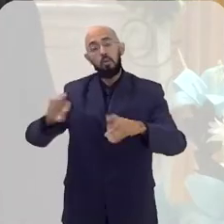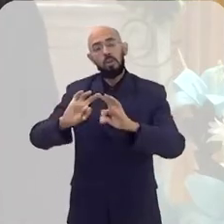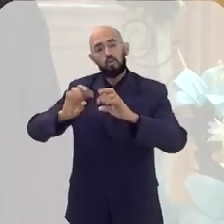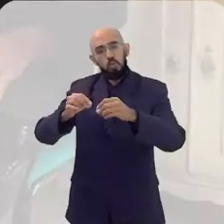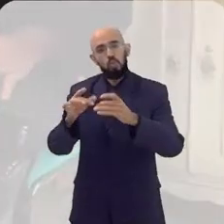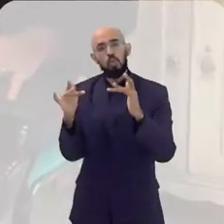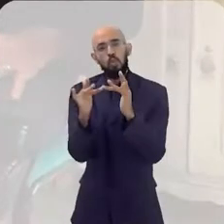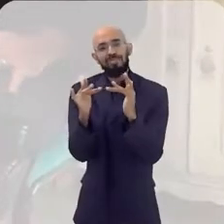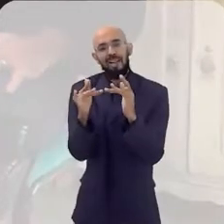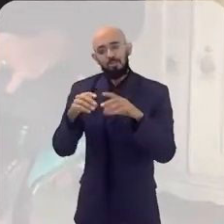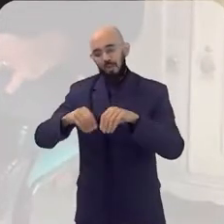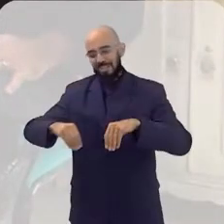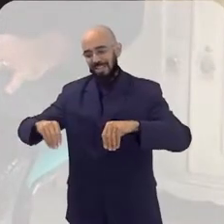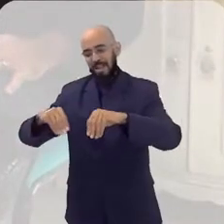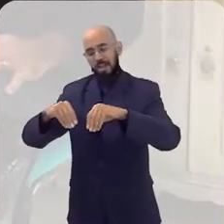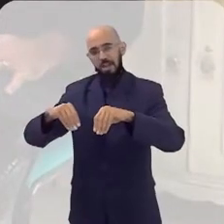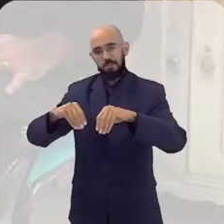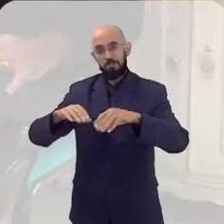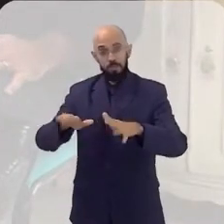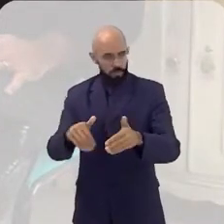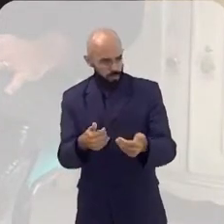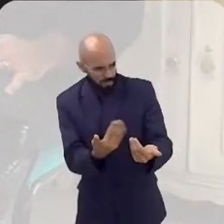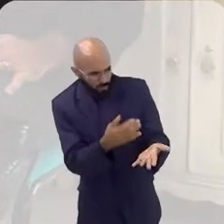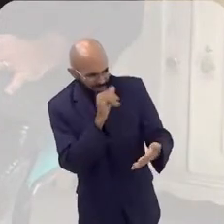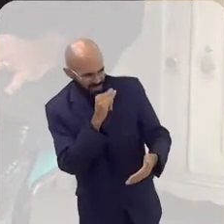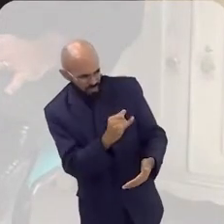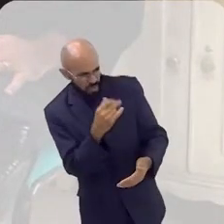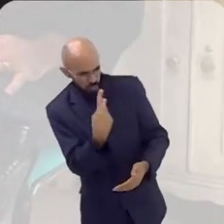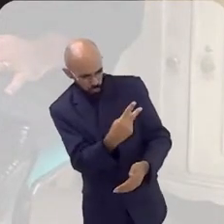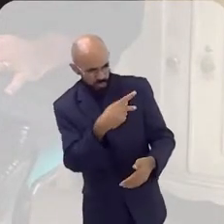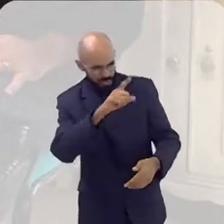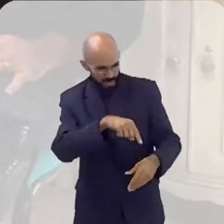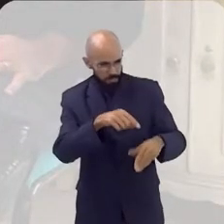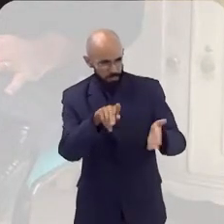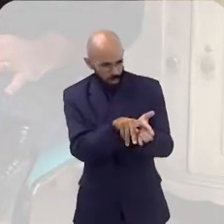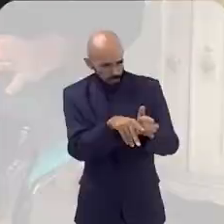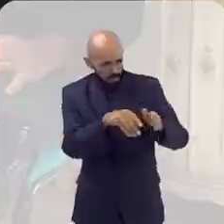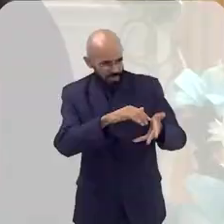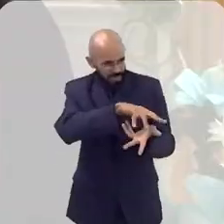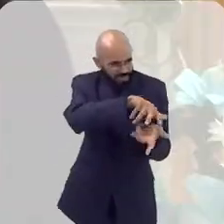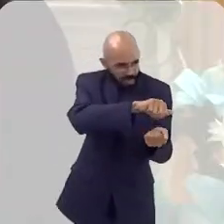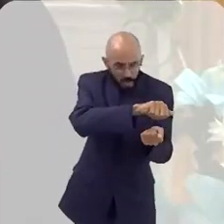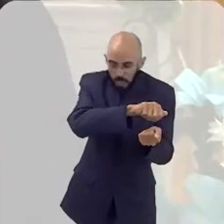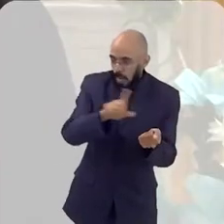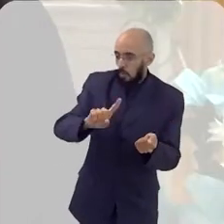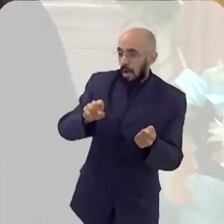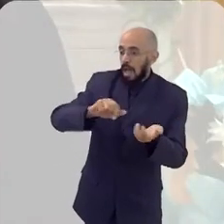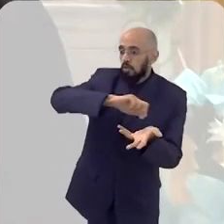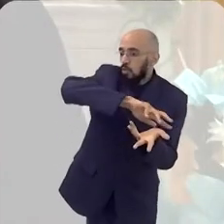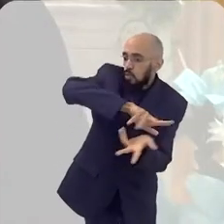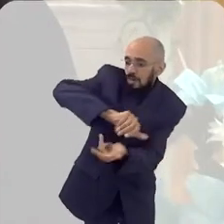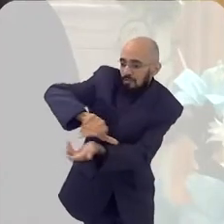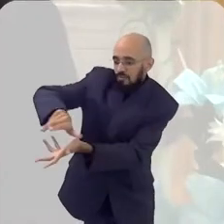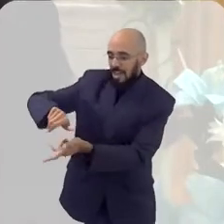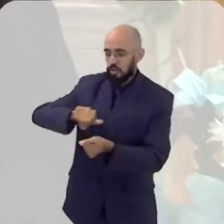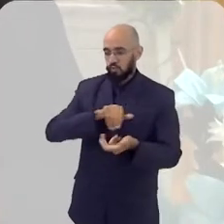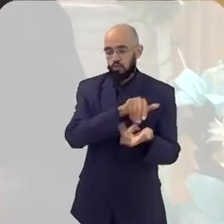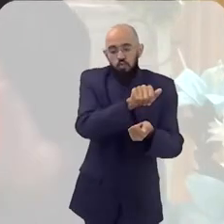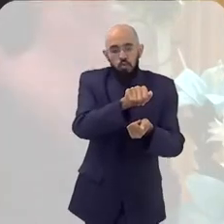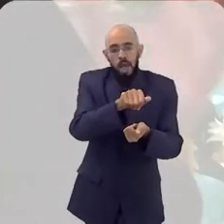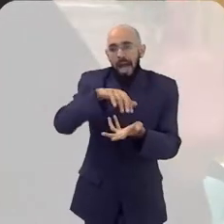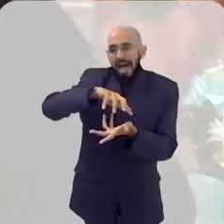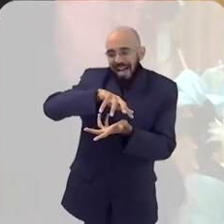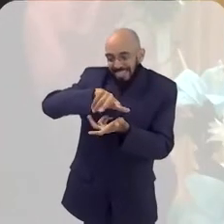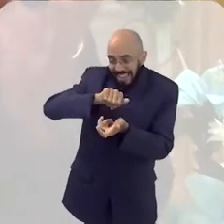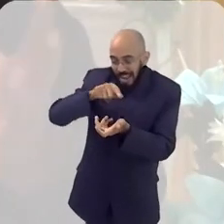terra. Então, a energia de vocês vem da terra? Vem do universo. Vem, né? Do universo. A gente encara a terra